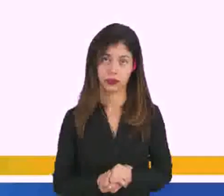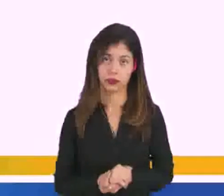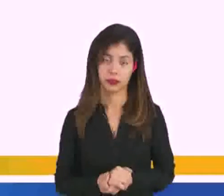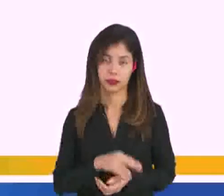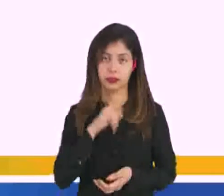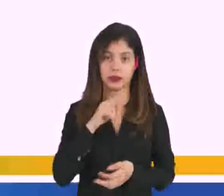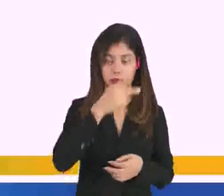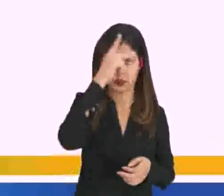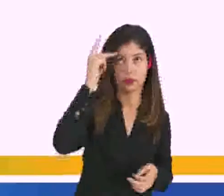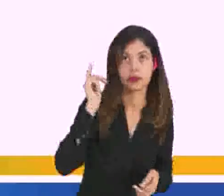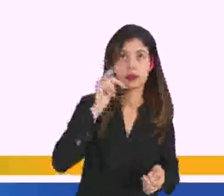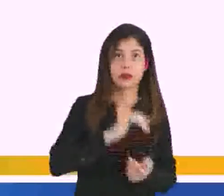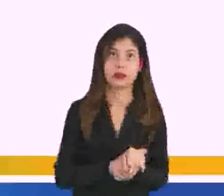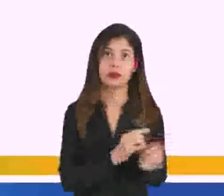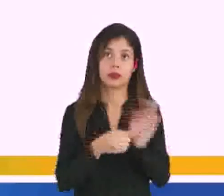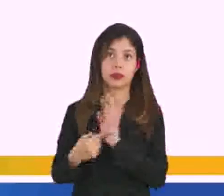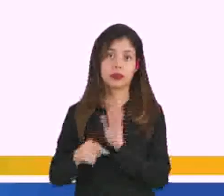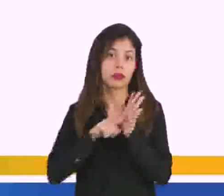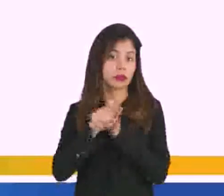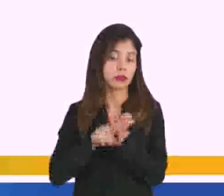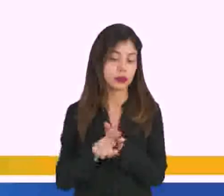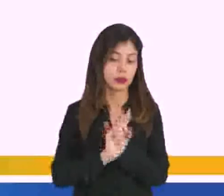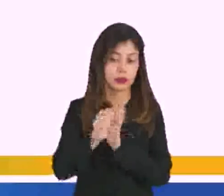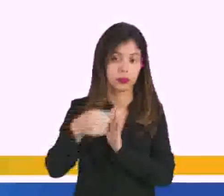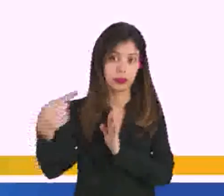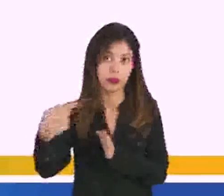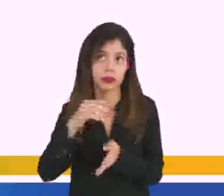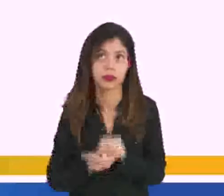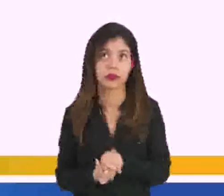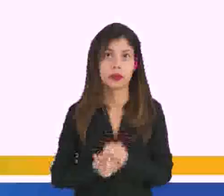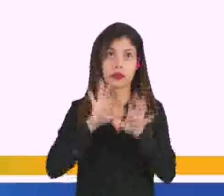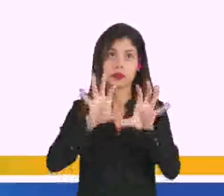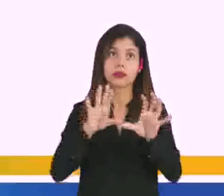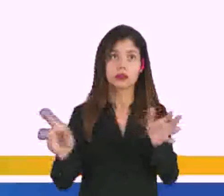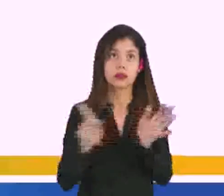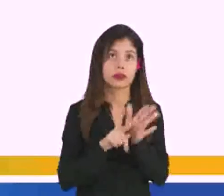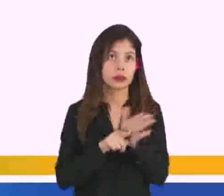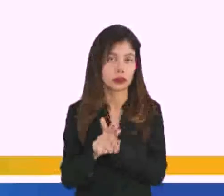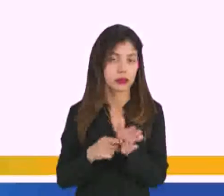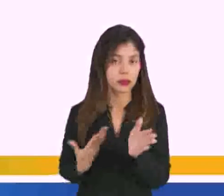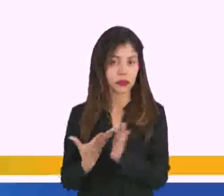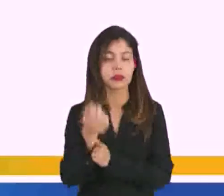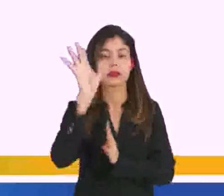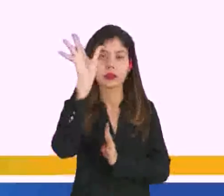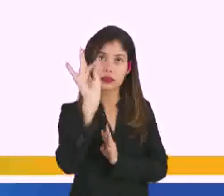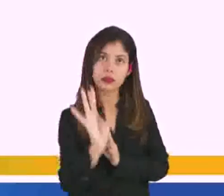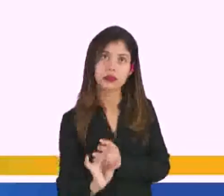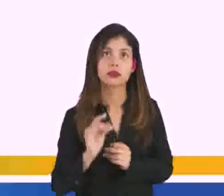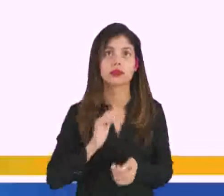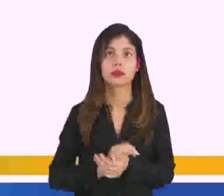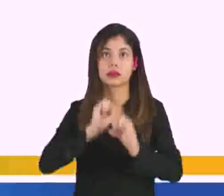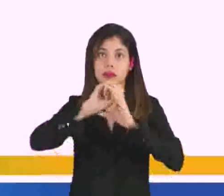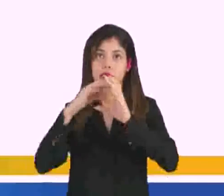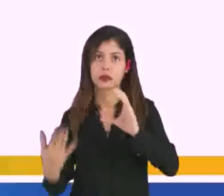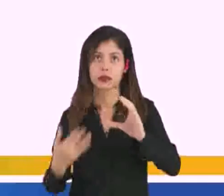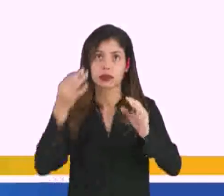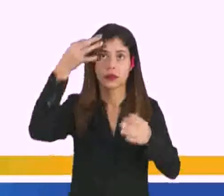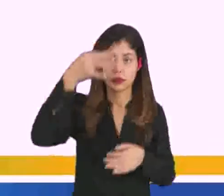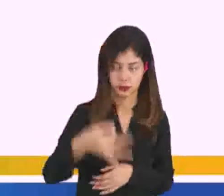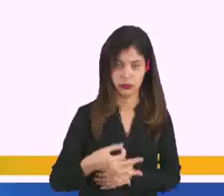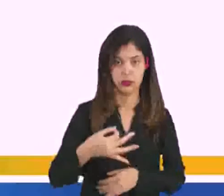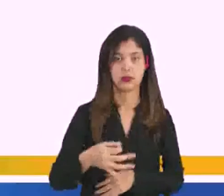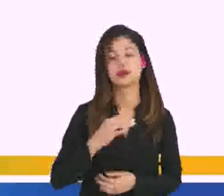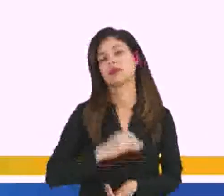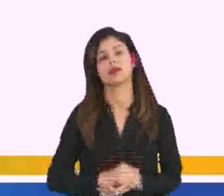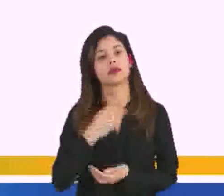dos respondentes aí é feita a partir do julgamento do pesquisador. Então, assim, o pesquisador busca por indivíduos que possuem características